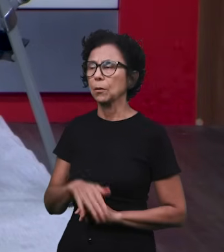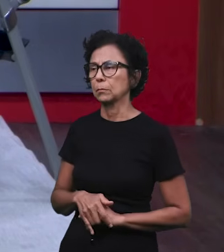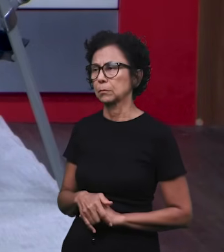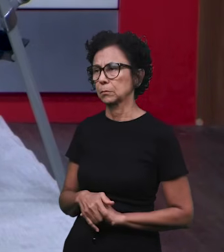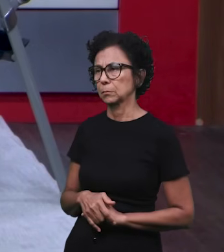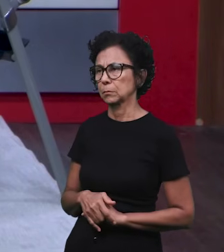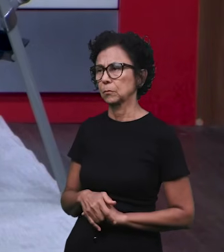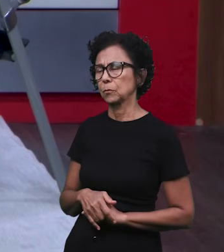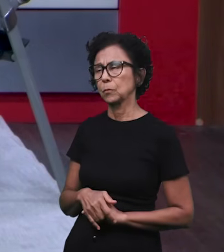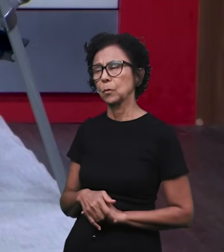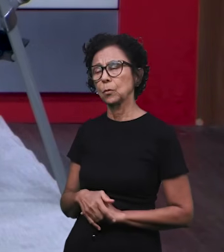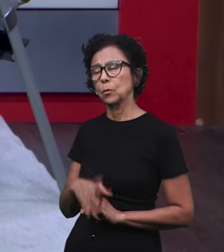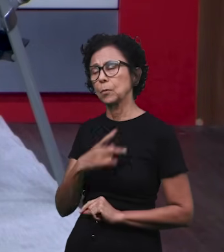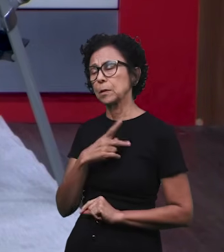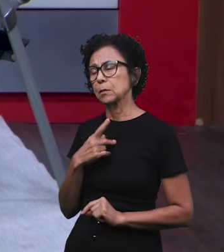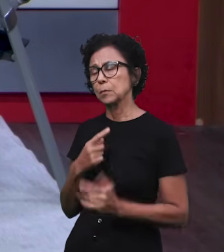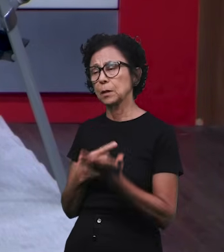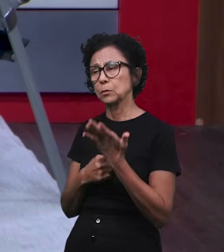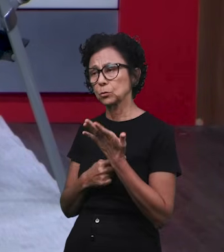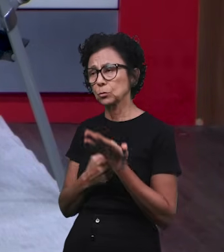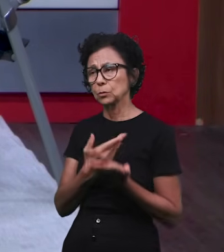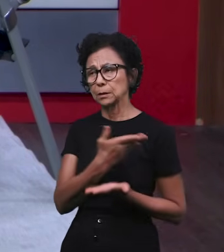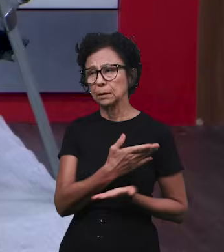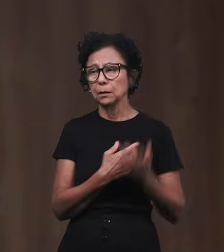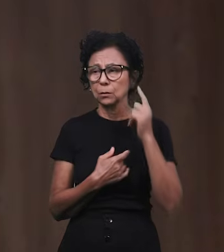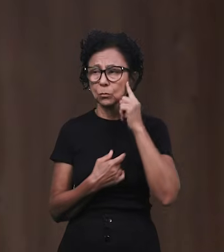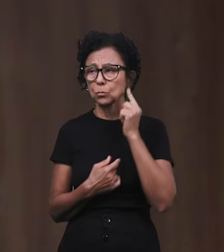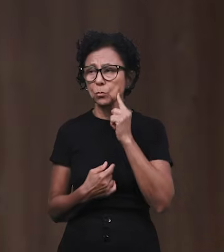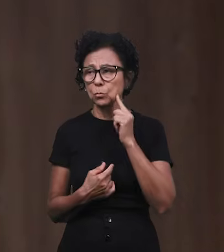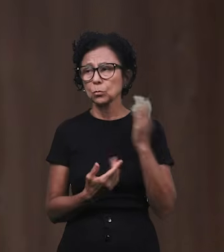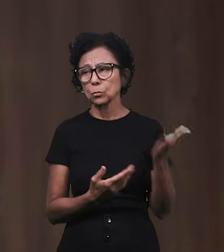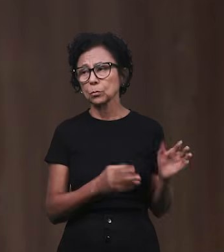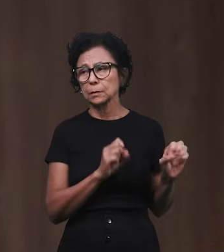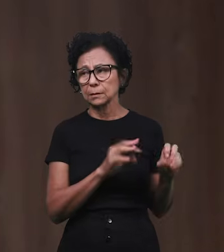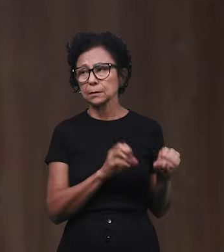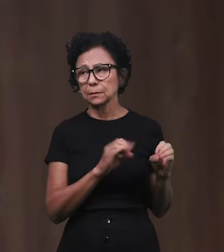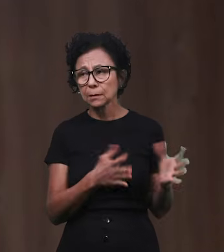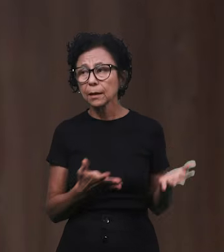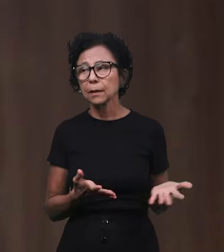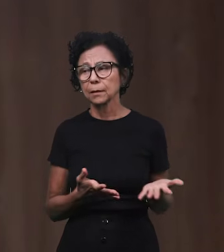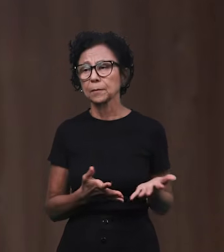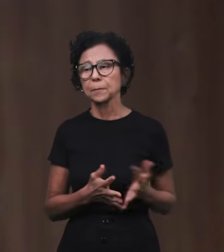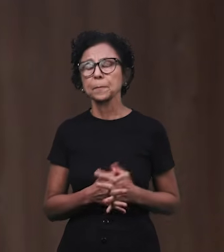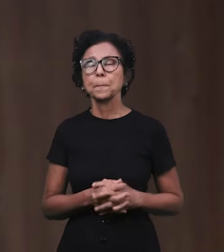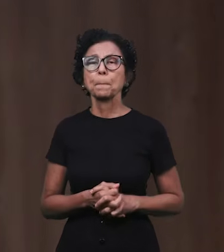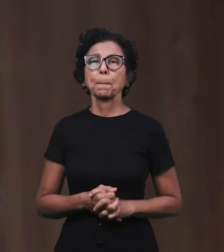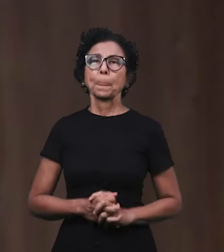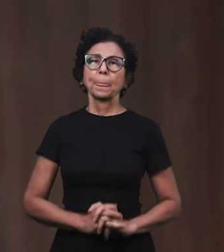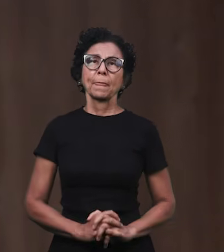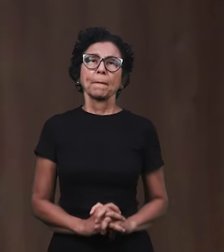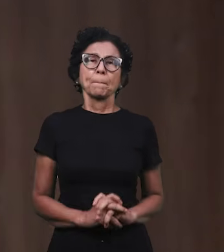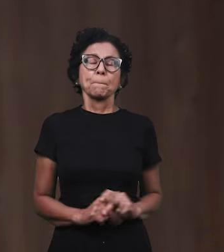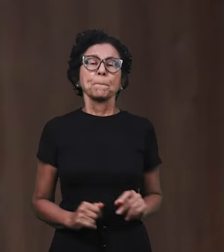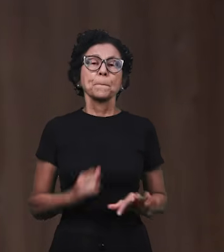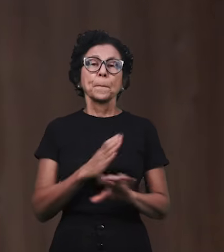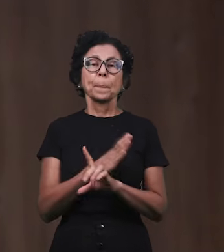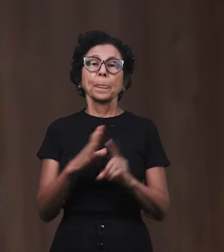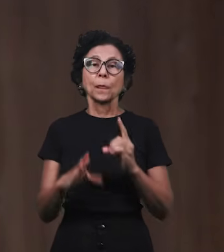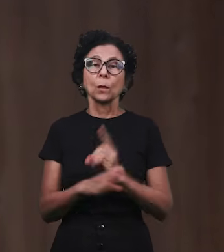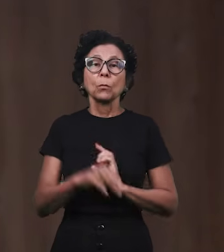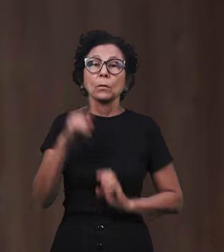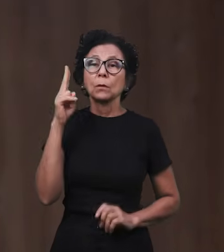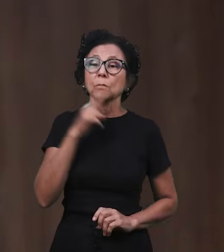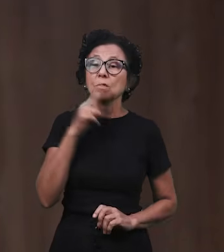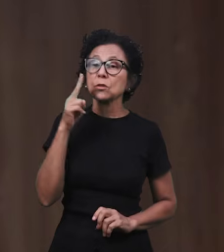estudo com o surdo, porque isso é a mesma coisa que quando a Natália vem falando do culto ser uma urgência. Quando nós vamos